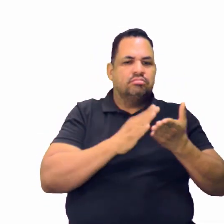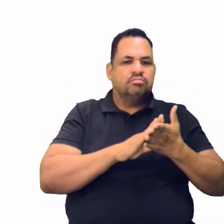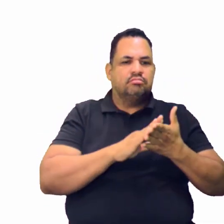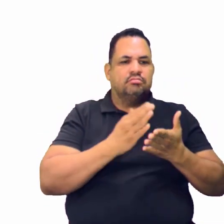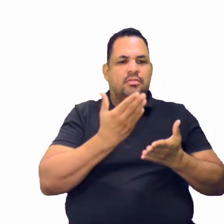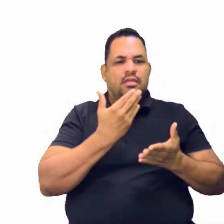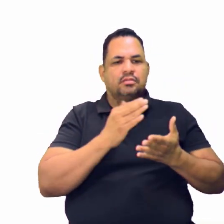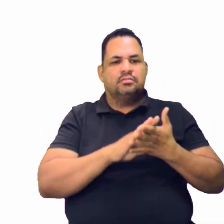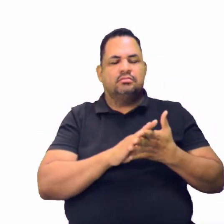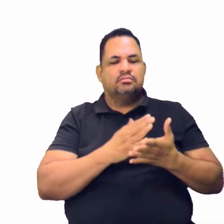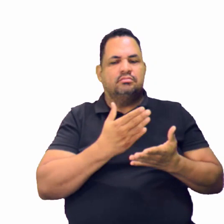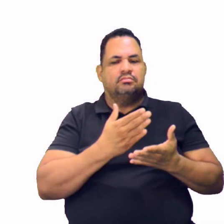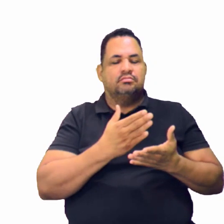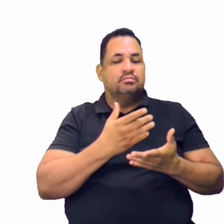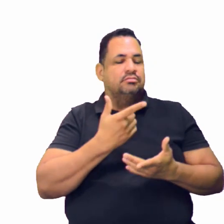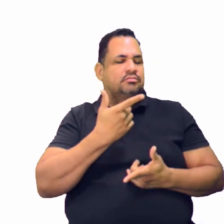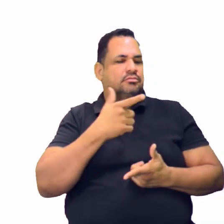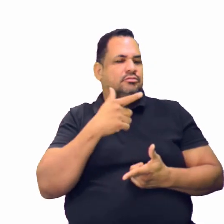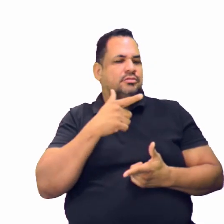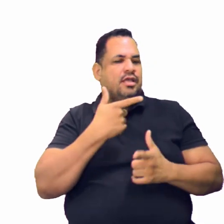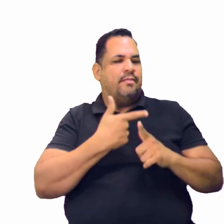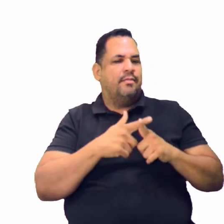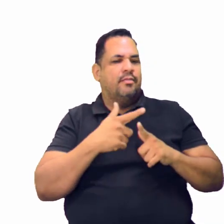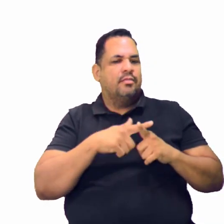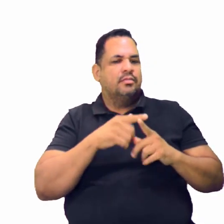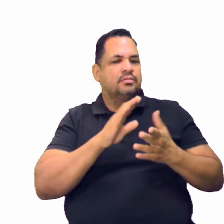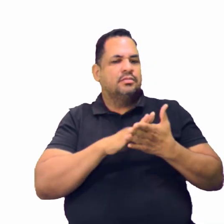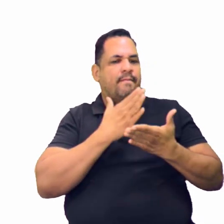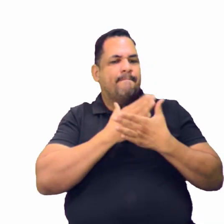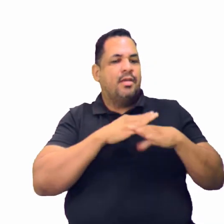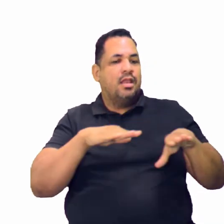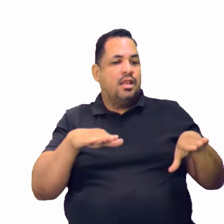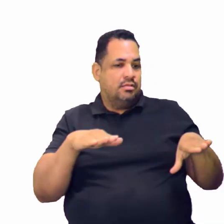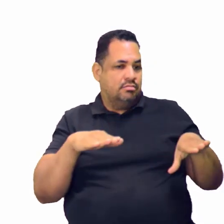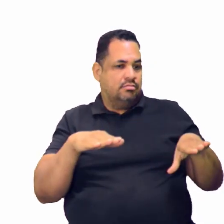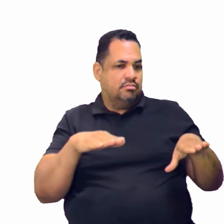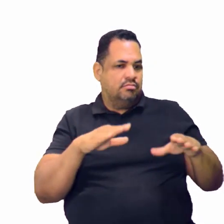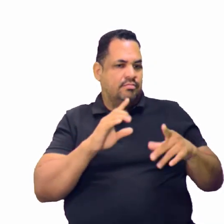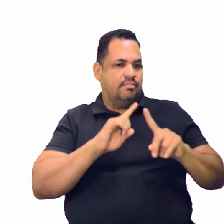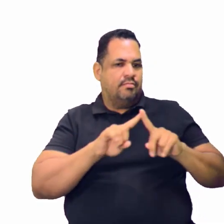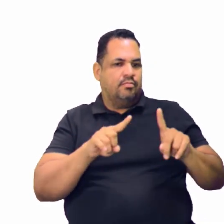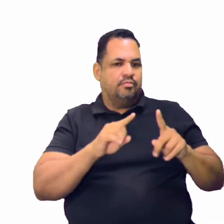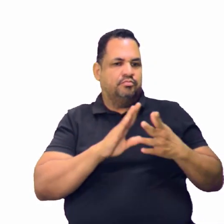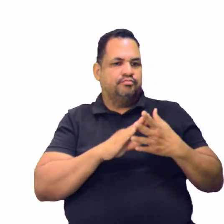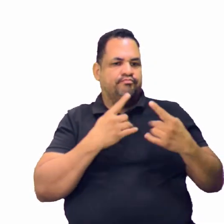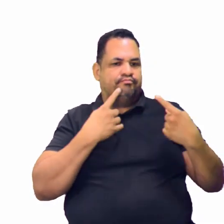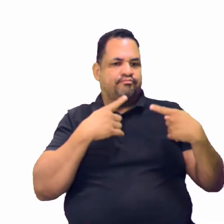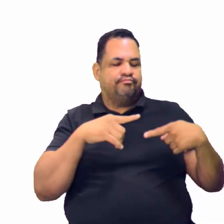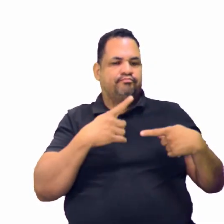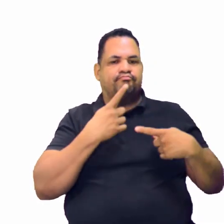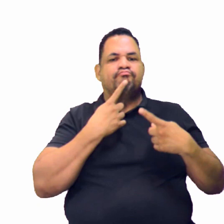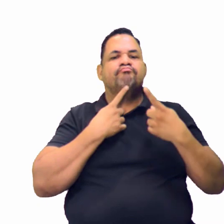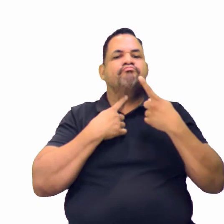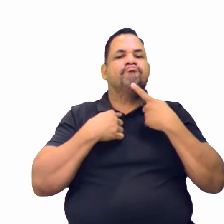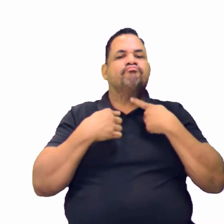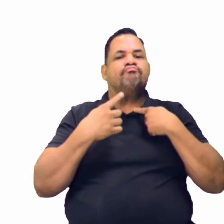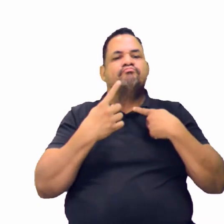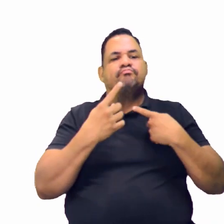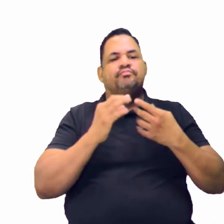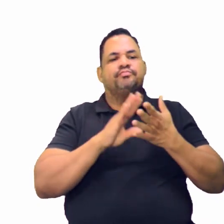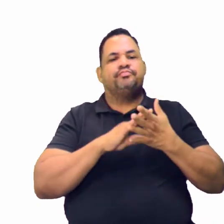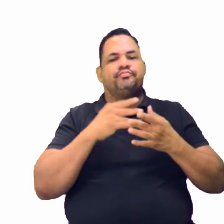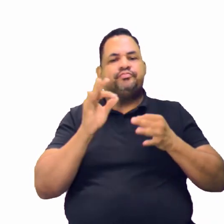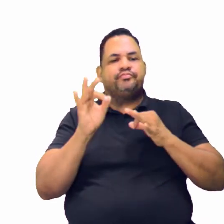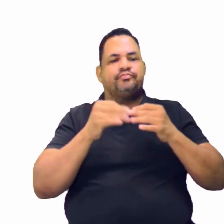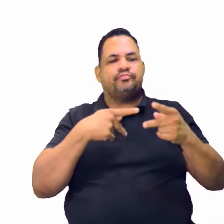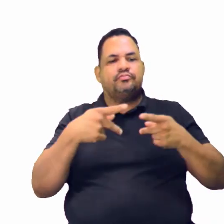sem o indesejado risco de ser interrompido por alguém. No entanto, Contrariando a sua